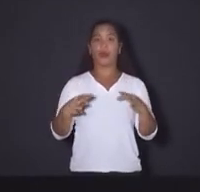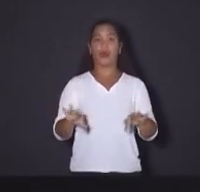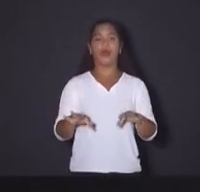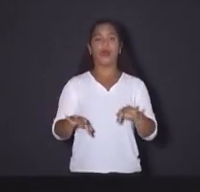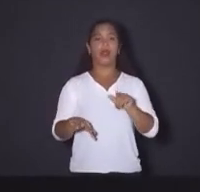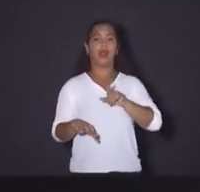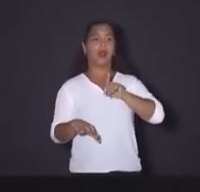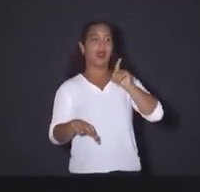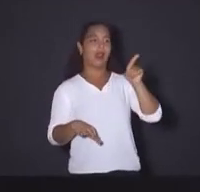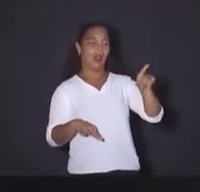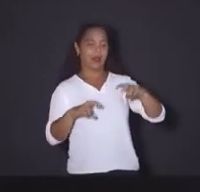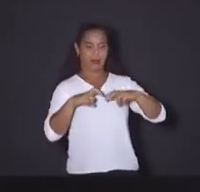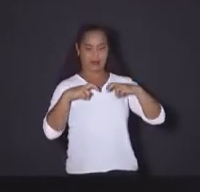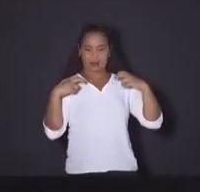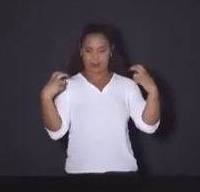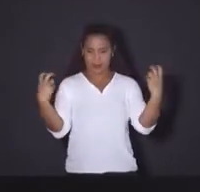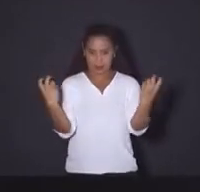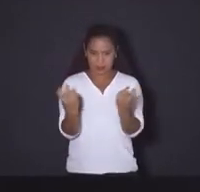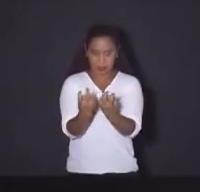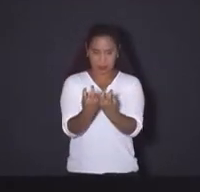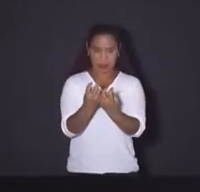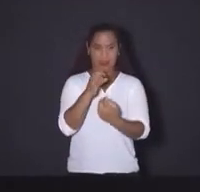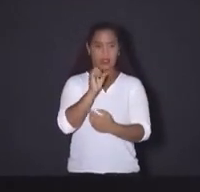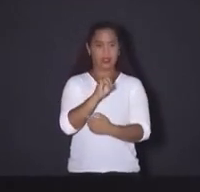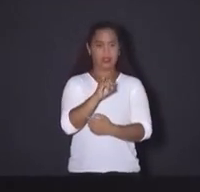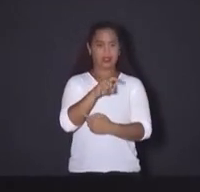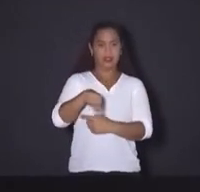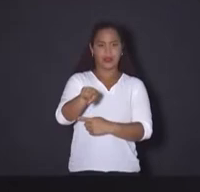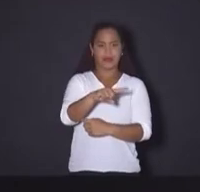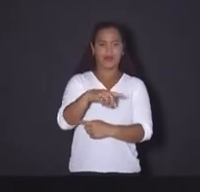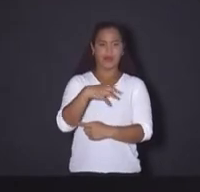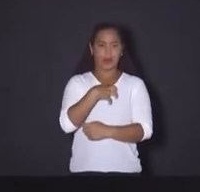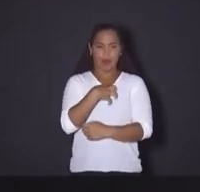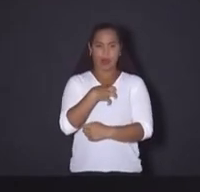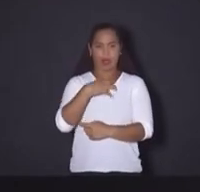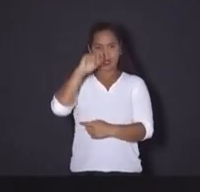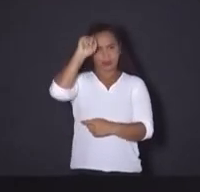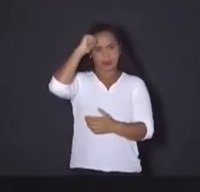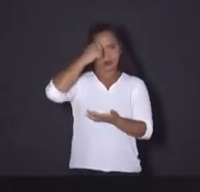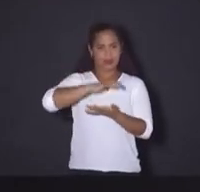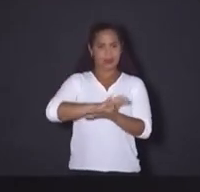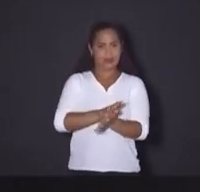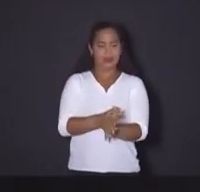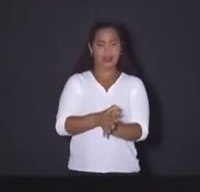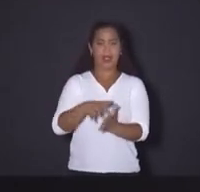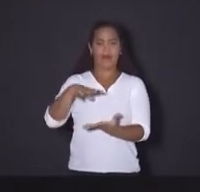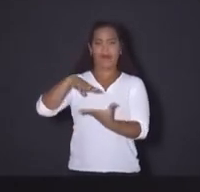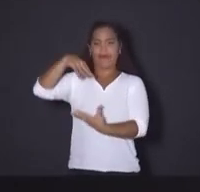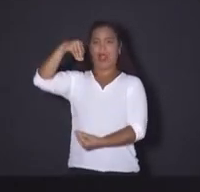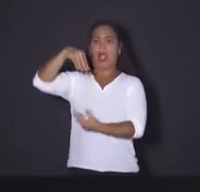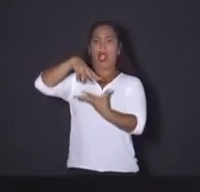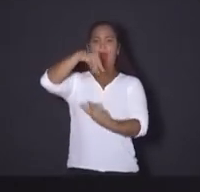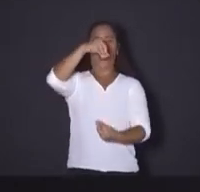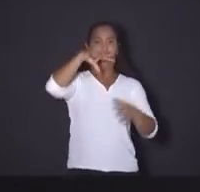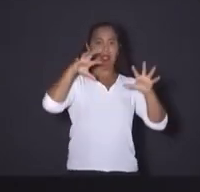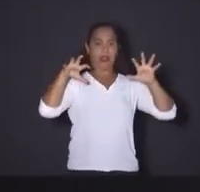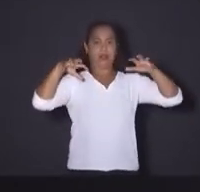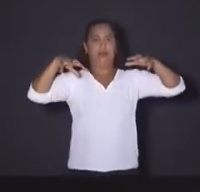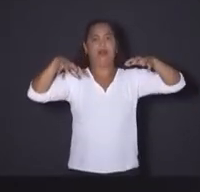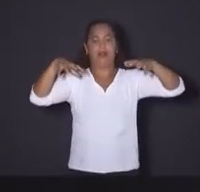nas rodas eu me pergunto, bom, se as atitudes continuam acontecendo e ninguém é racista, então temos fantasmas trabalhando aqui.